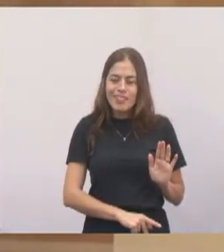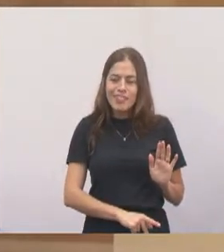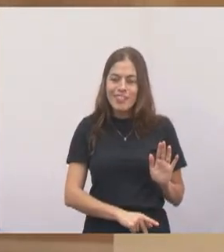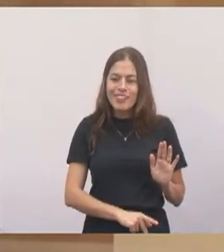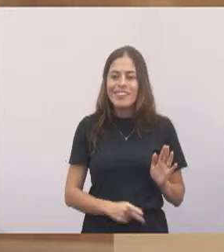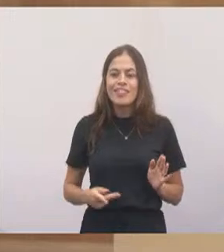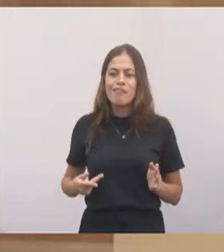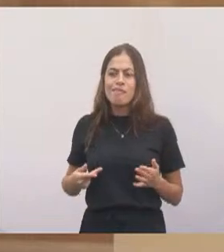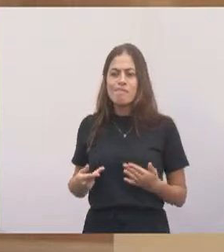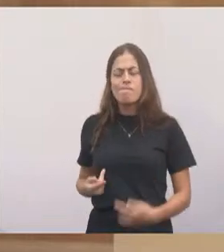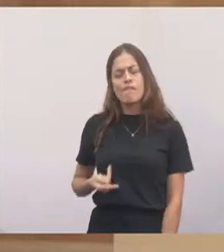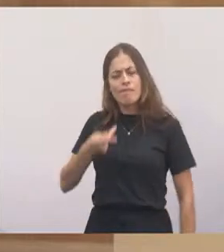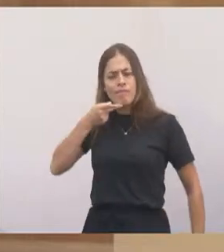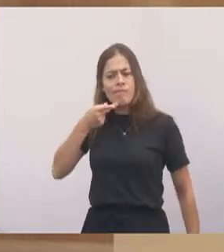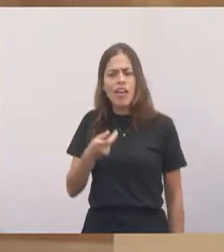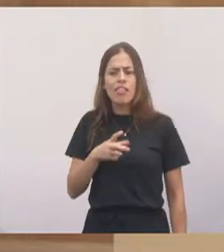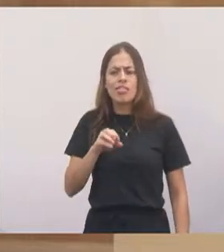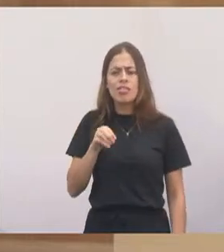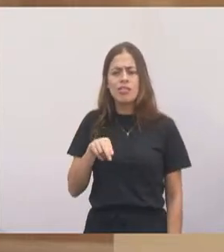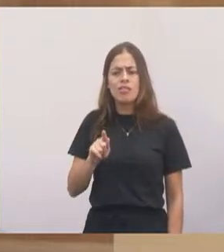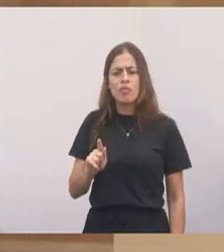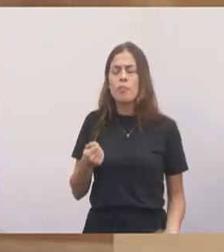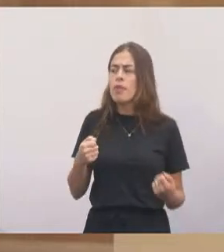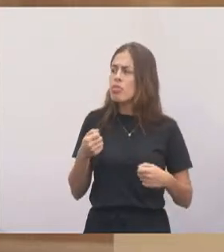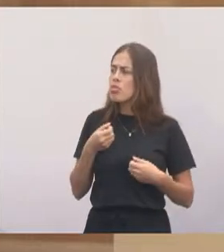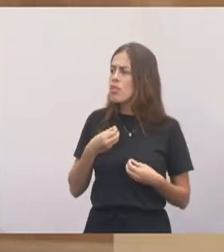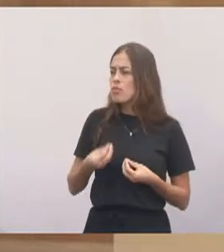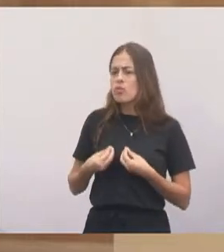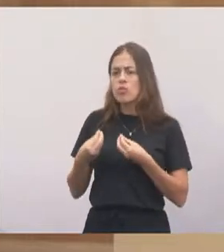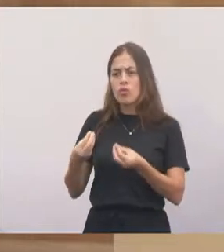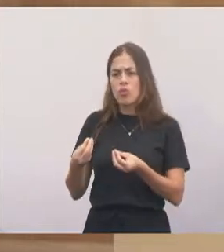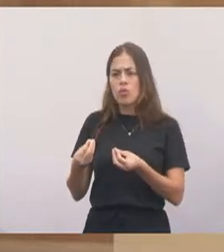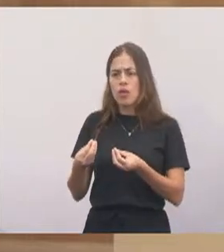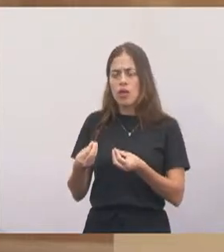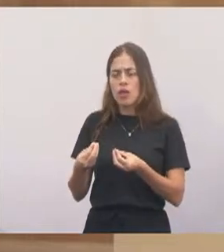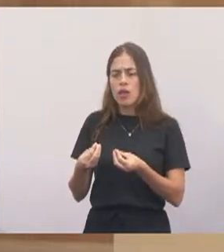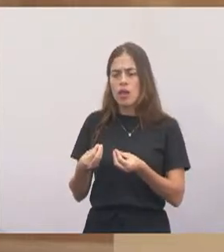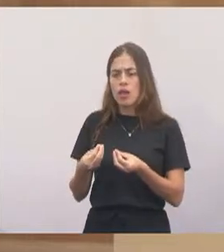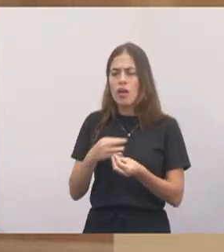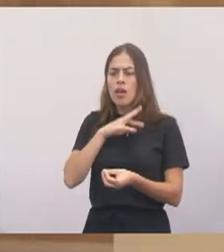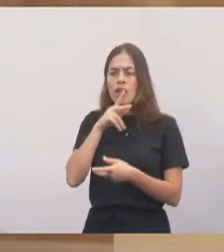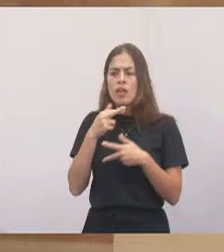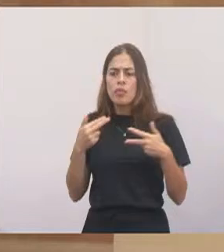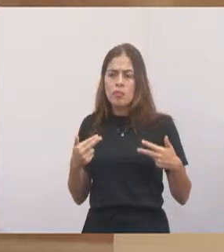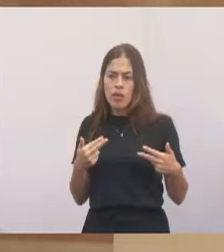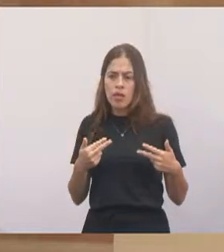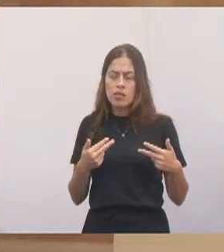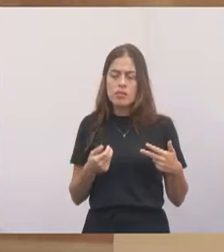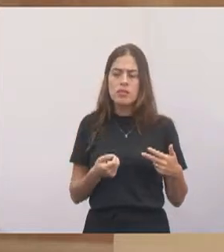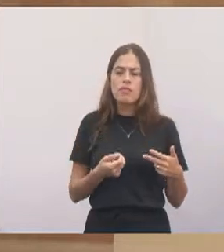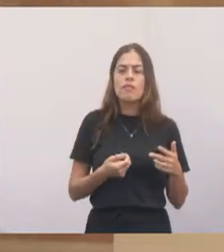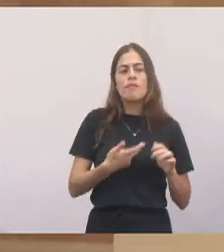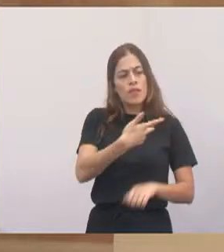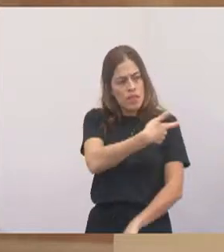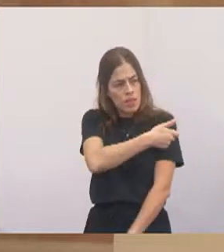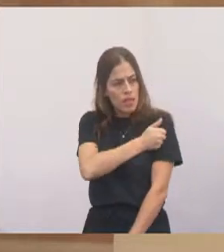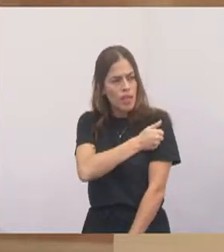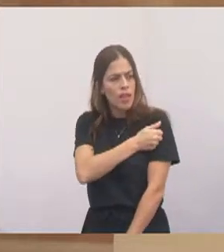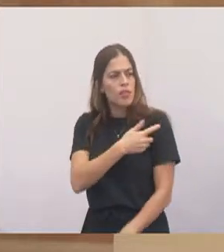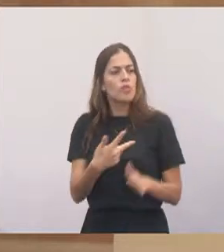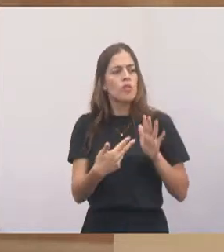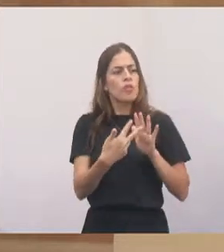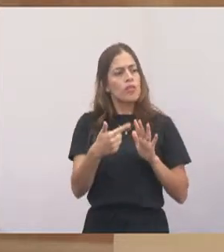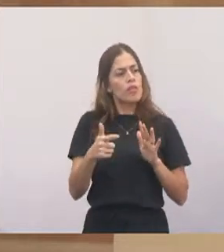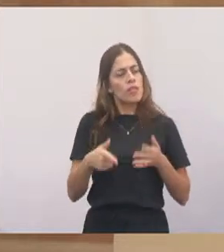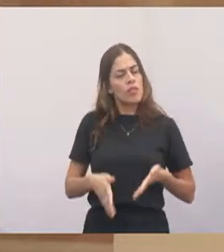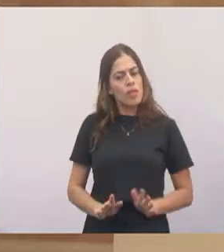diz que as ONGs têm que doar animais vacinados, castrados e vermifugados, né? Isso